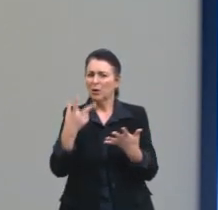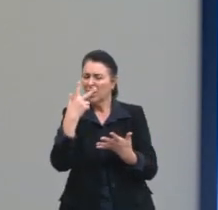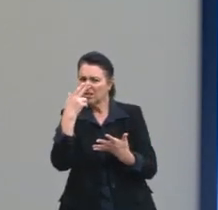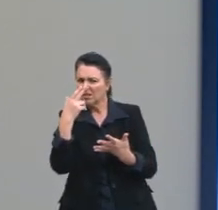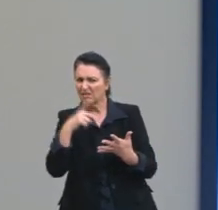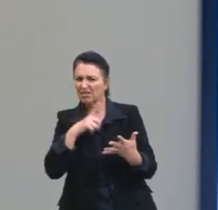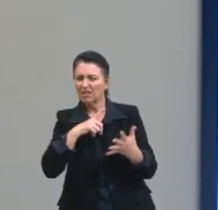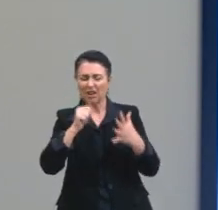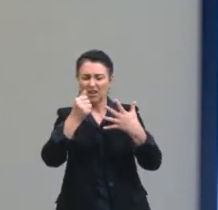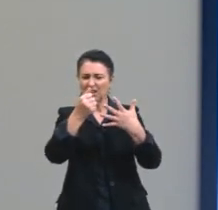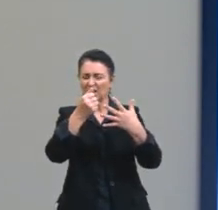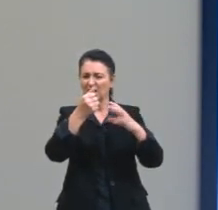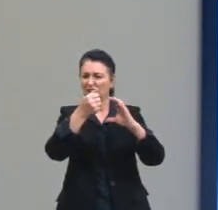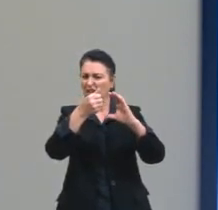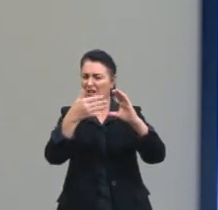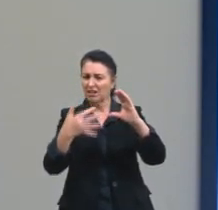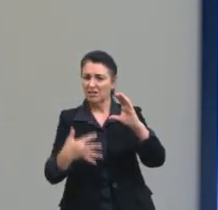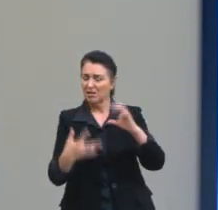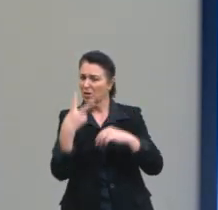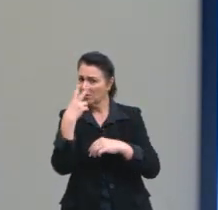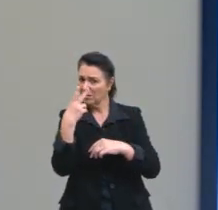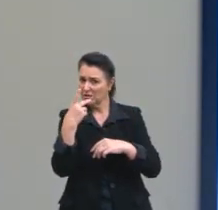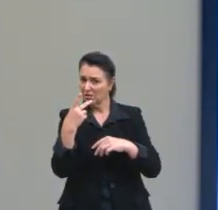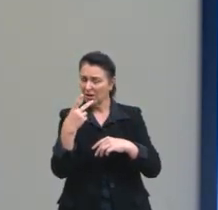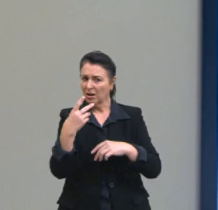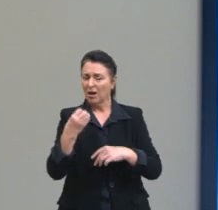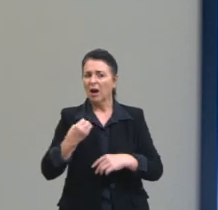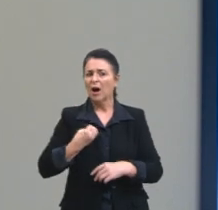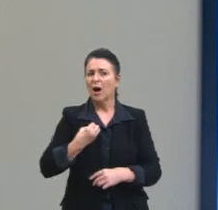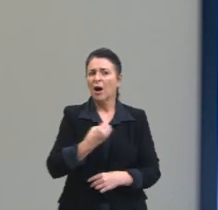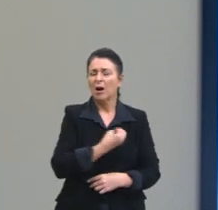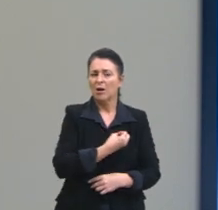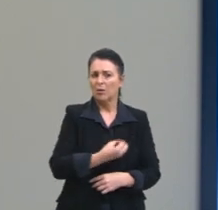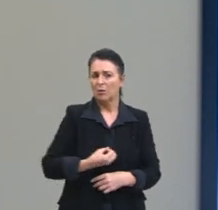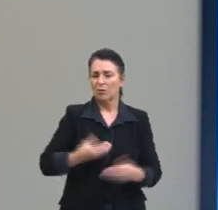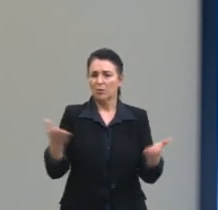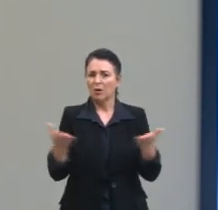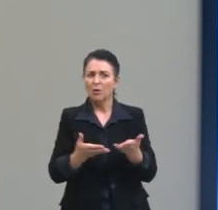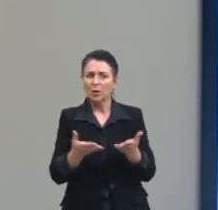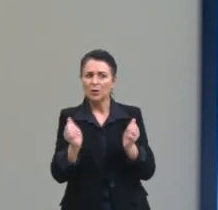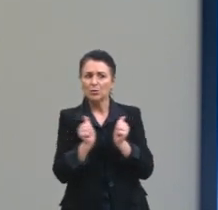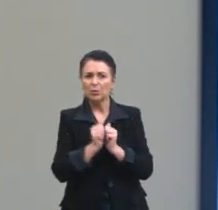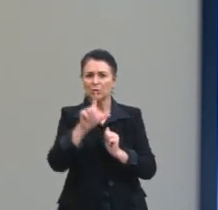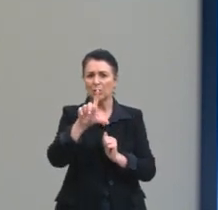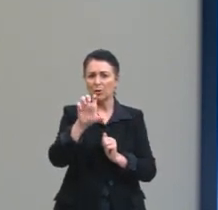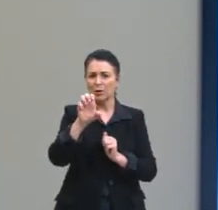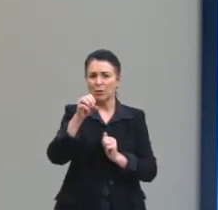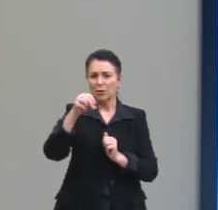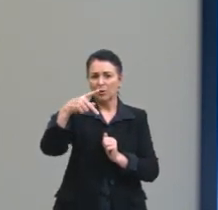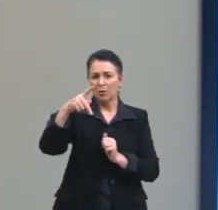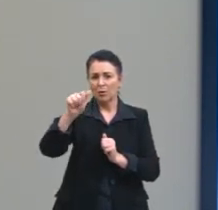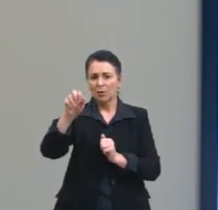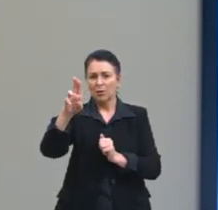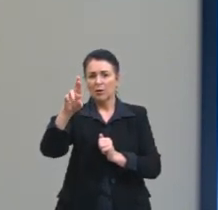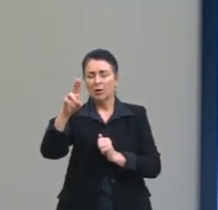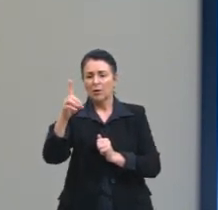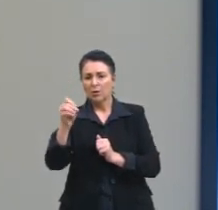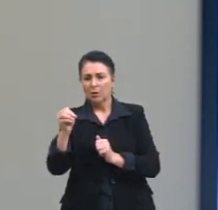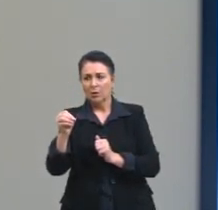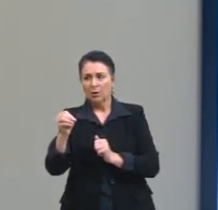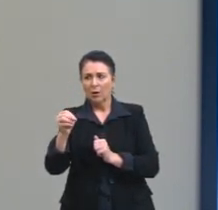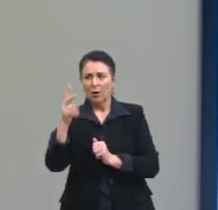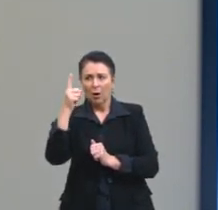características entre si do que a onça eo leopardo vamos ver os ancestrais